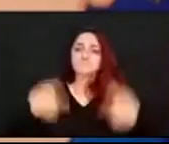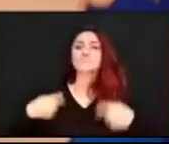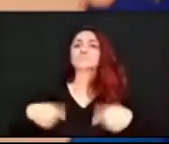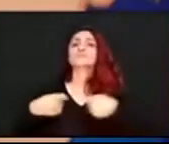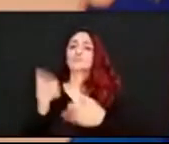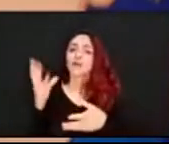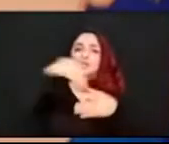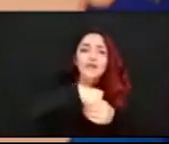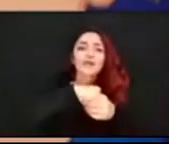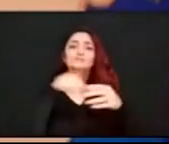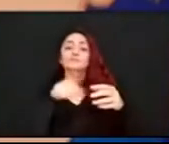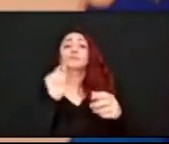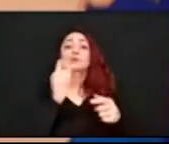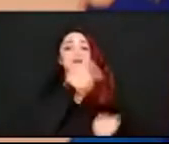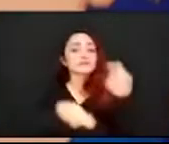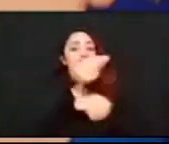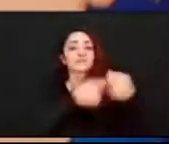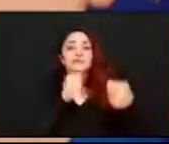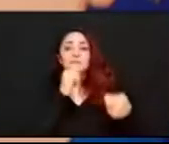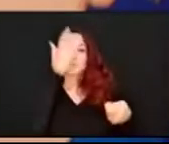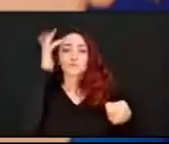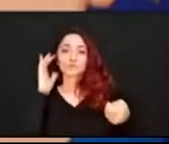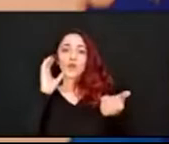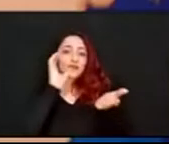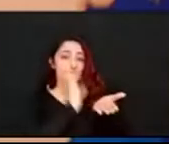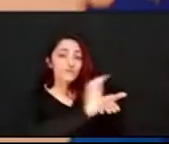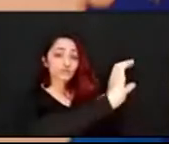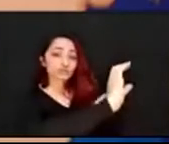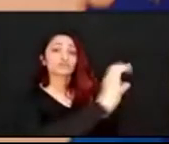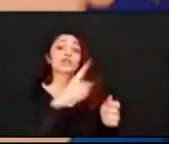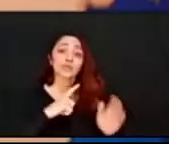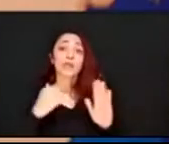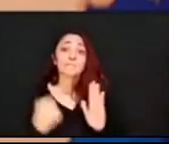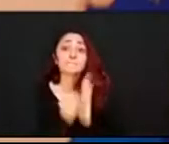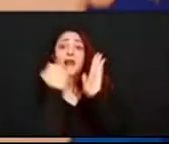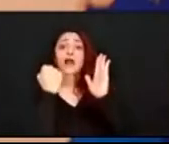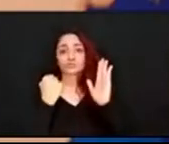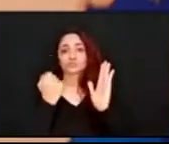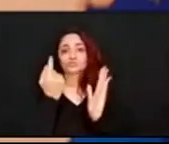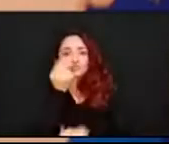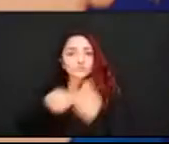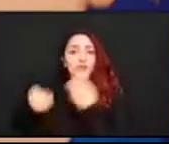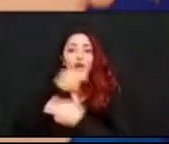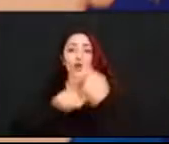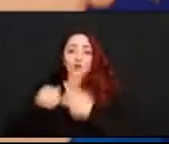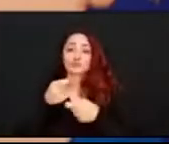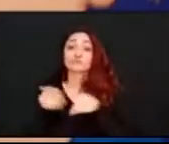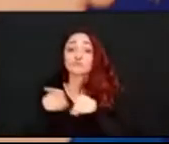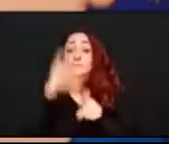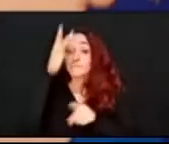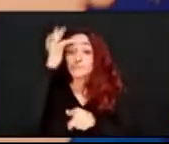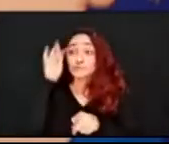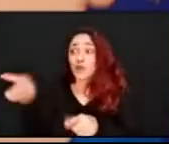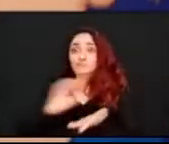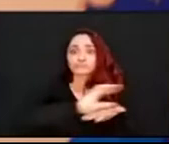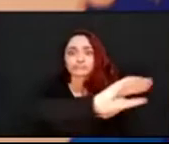impactam o negócio directamente né e o benefício para as pessoas é uma consequência desse investimento bem feito então é super